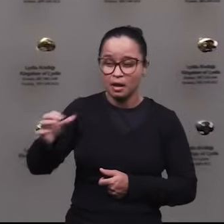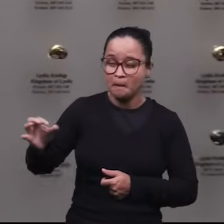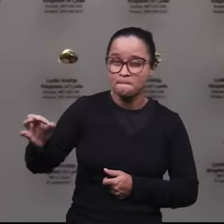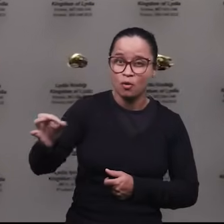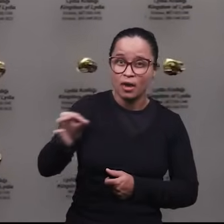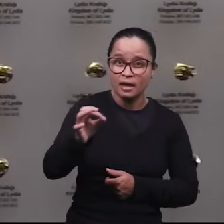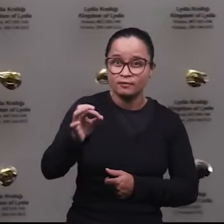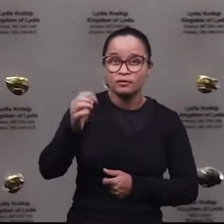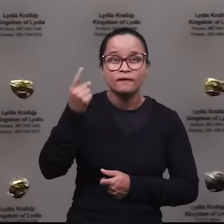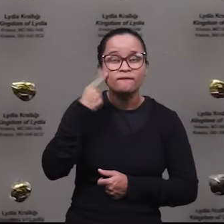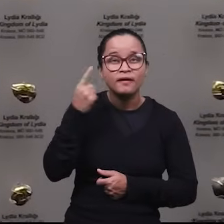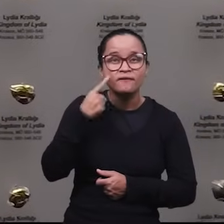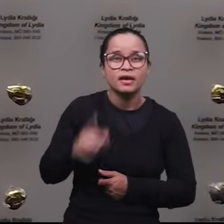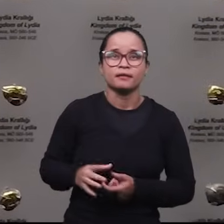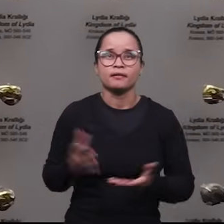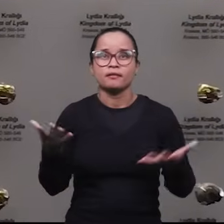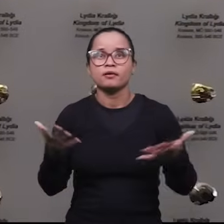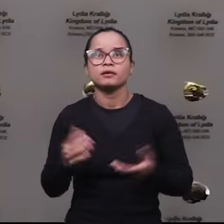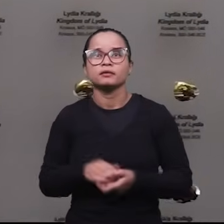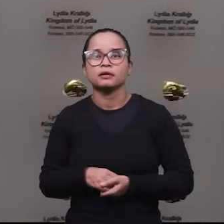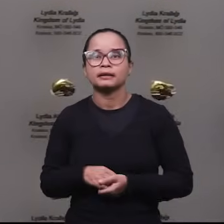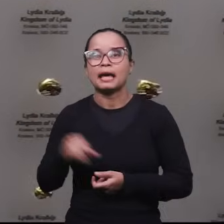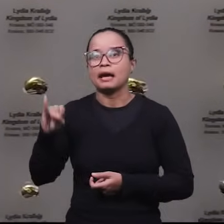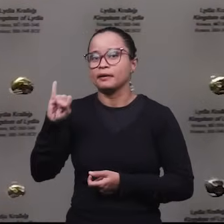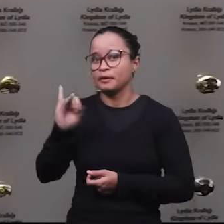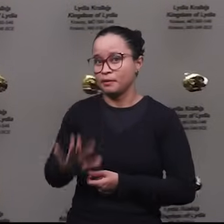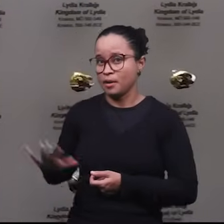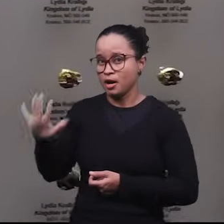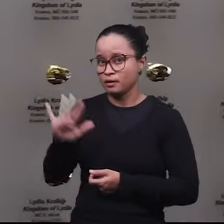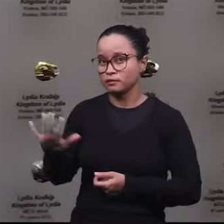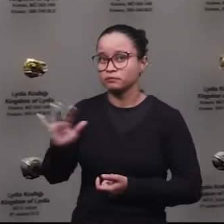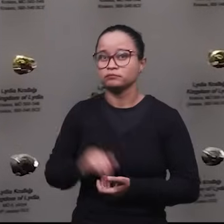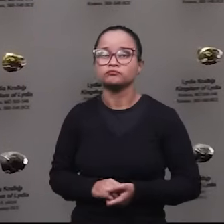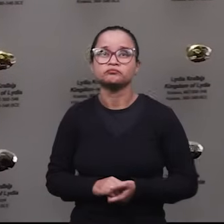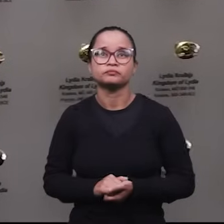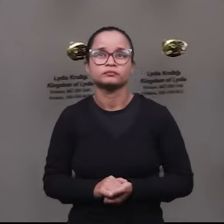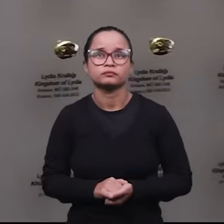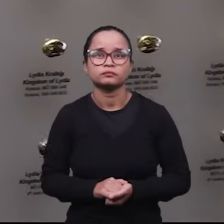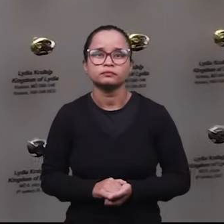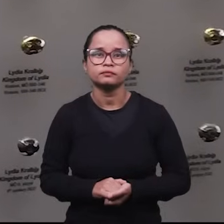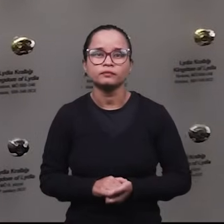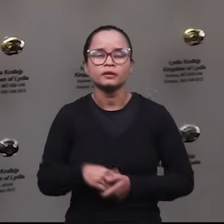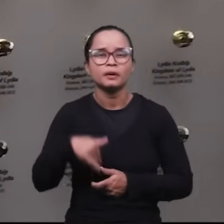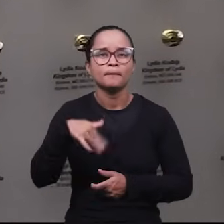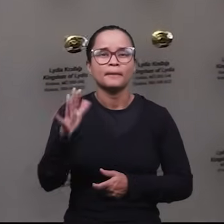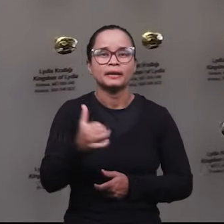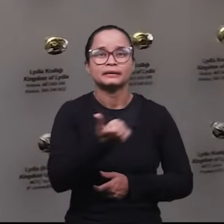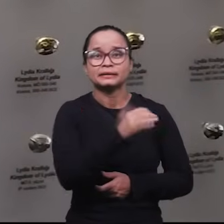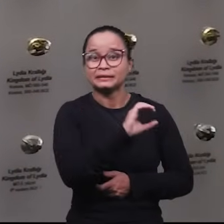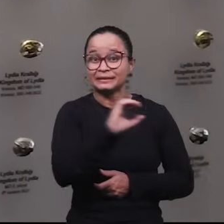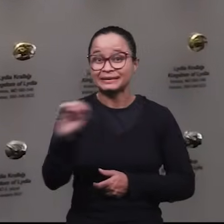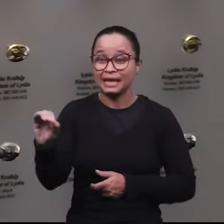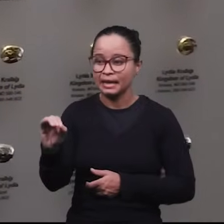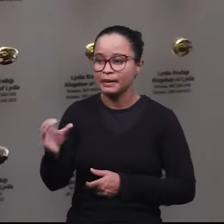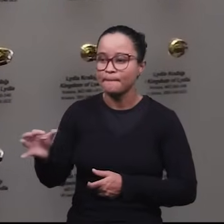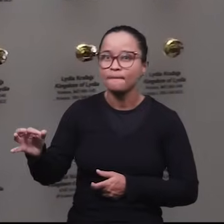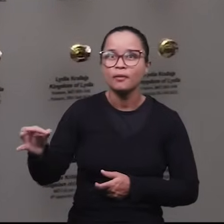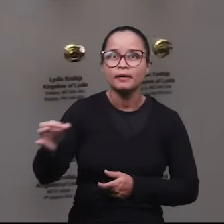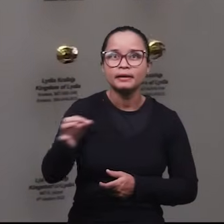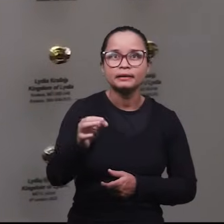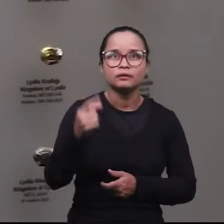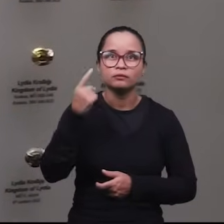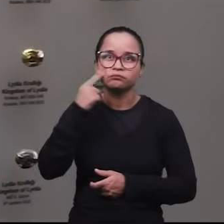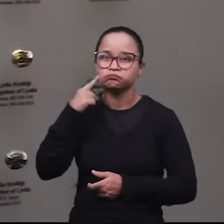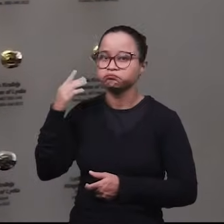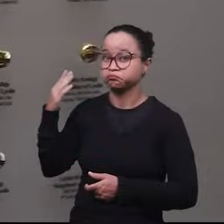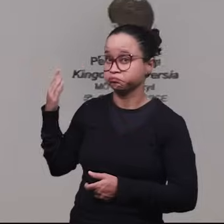moeda, vocês vão ver aí nas imagens, tem mais de 100 moedas dessa.